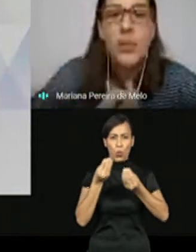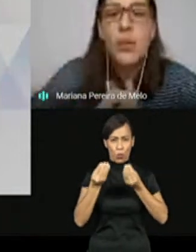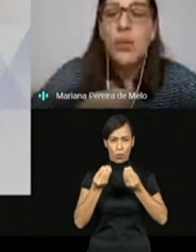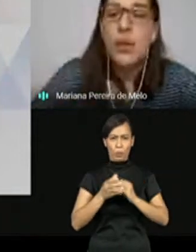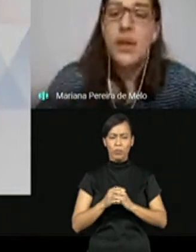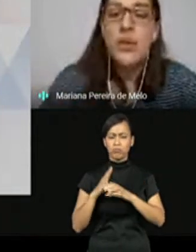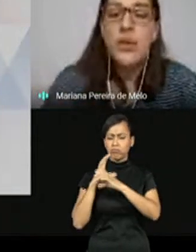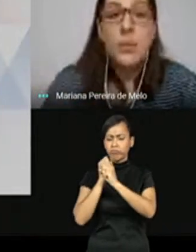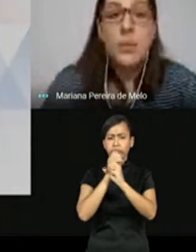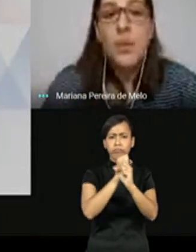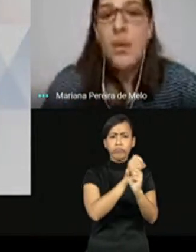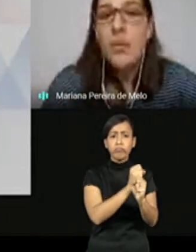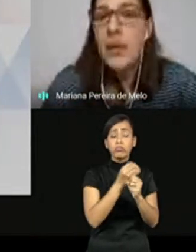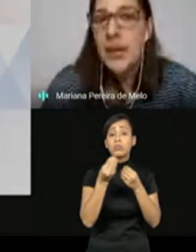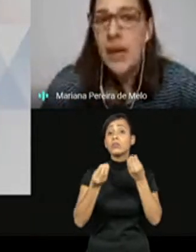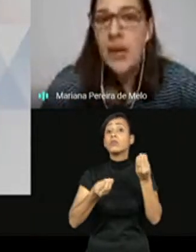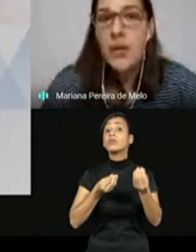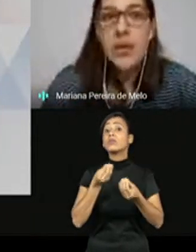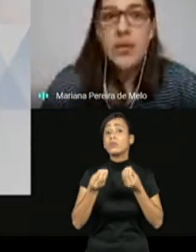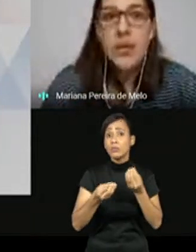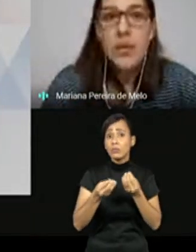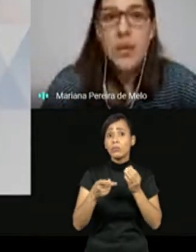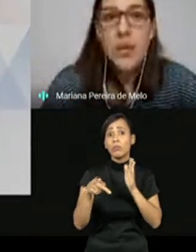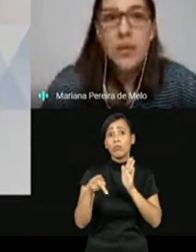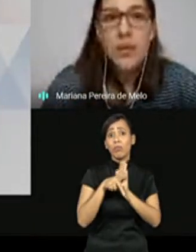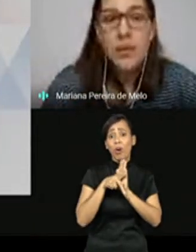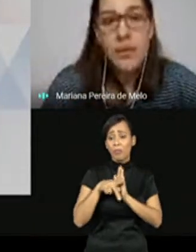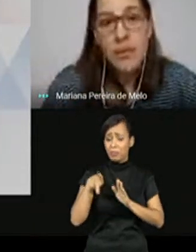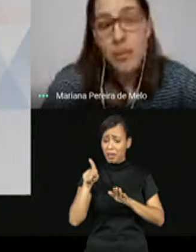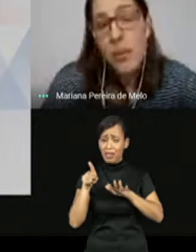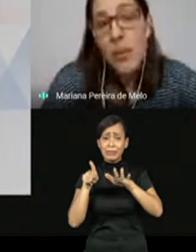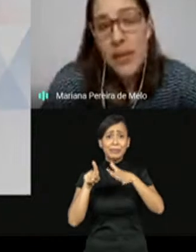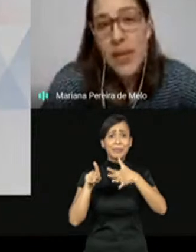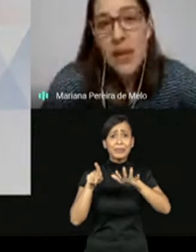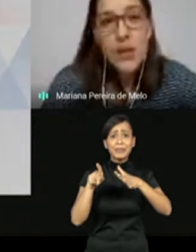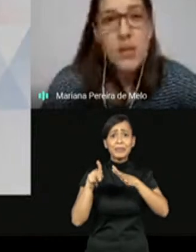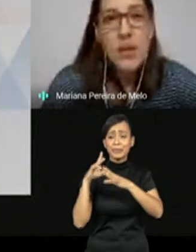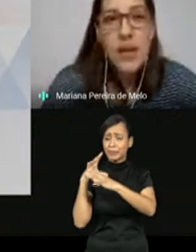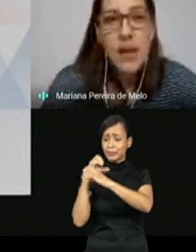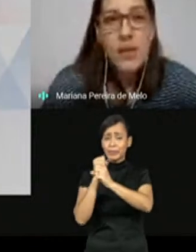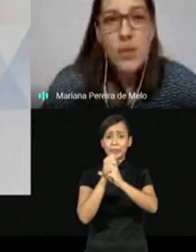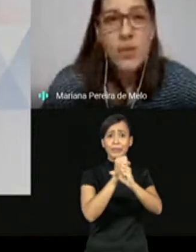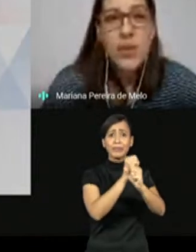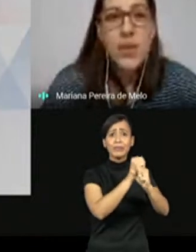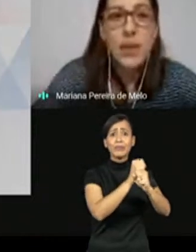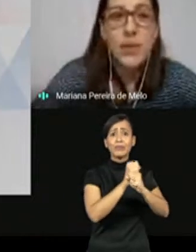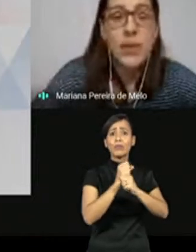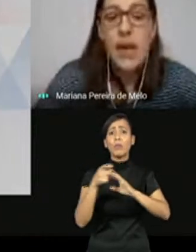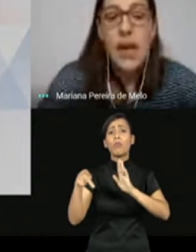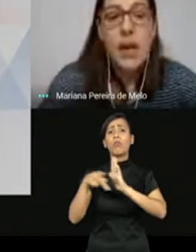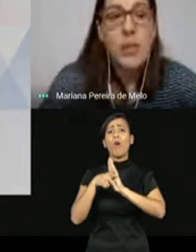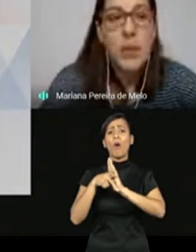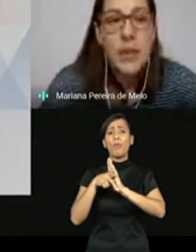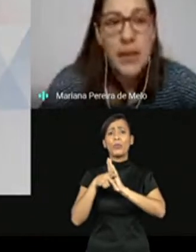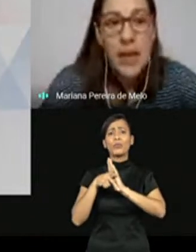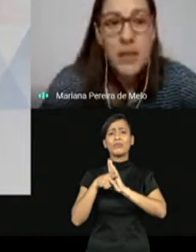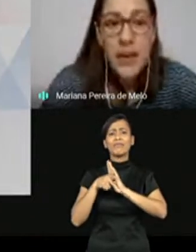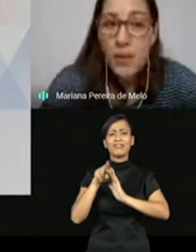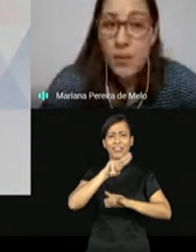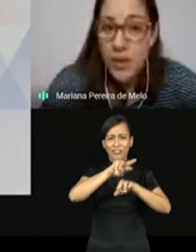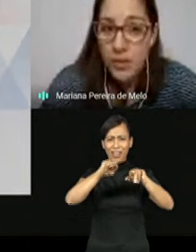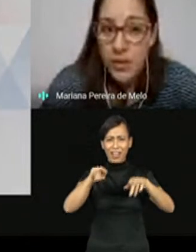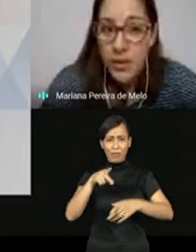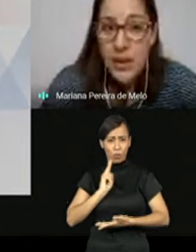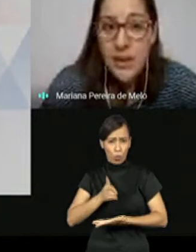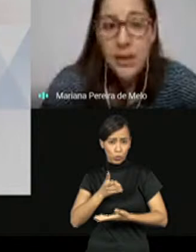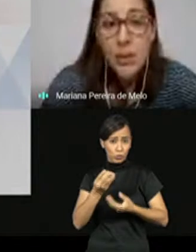gente calcula probabilidade na distribuição, probabilidade numa variável contínua? A probabilidade